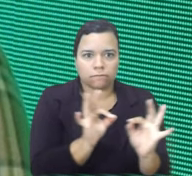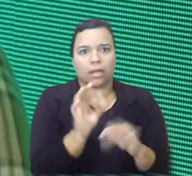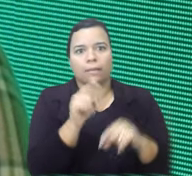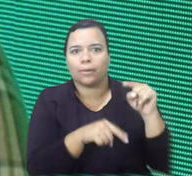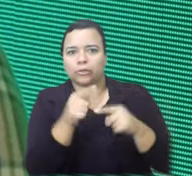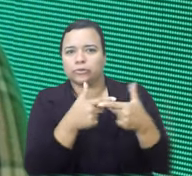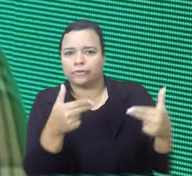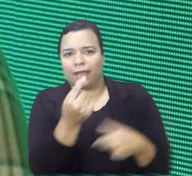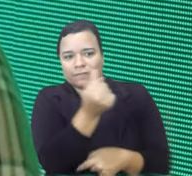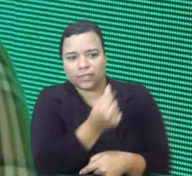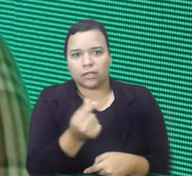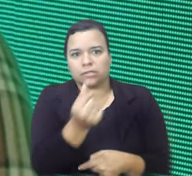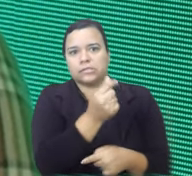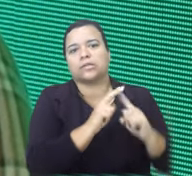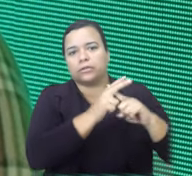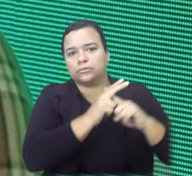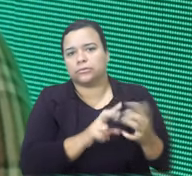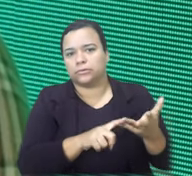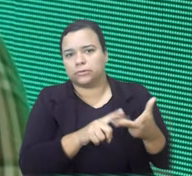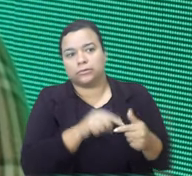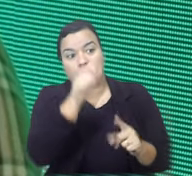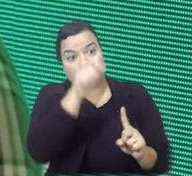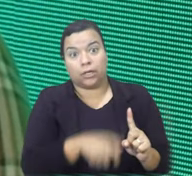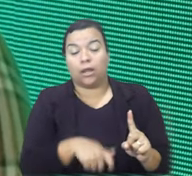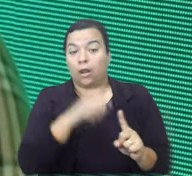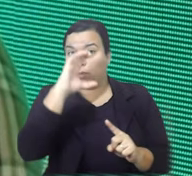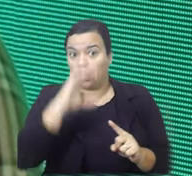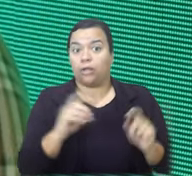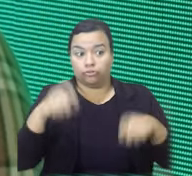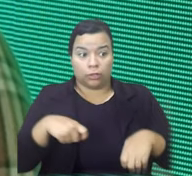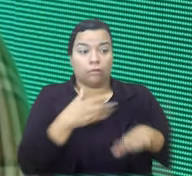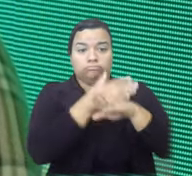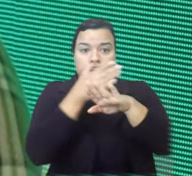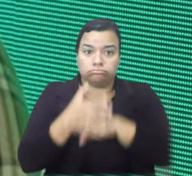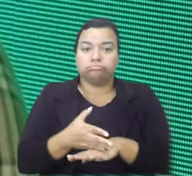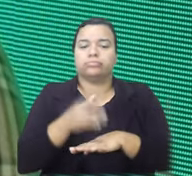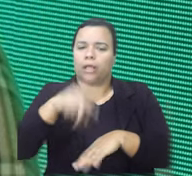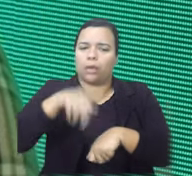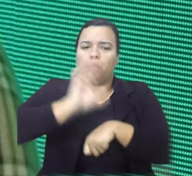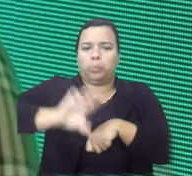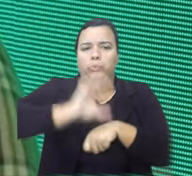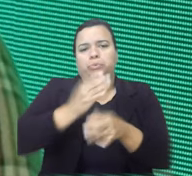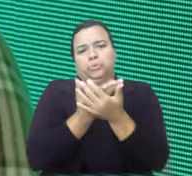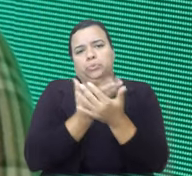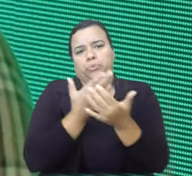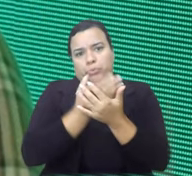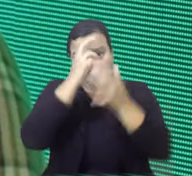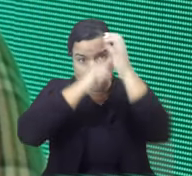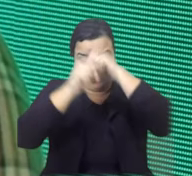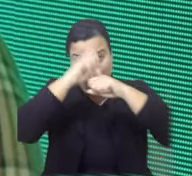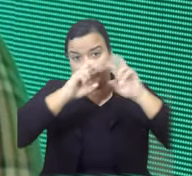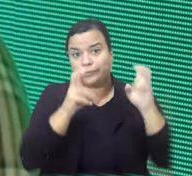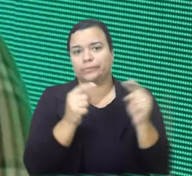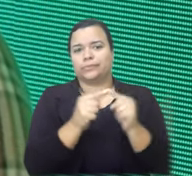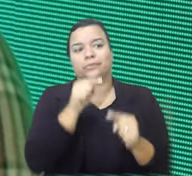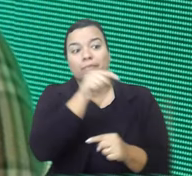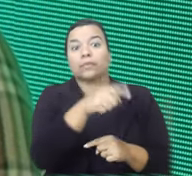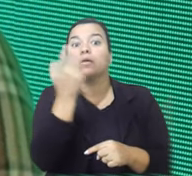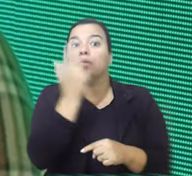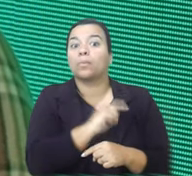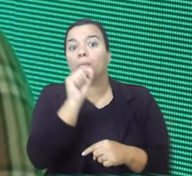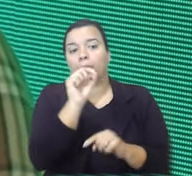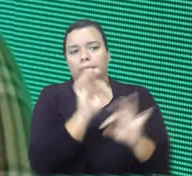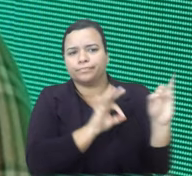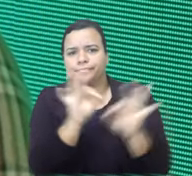financeiros já que o cliente pode acessar são cursos nesses cursos você vai conseguir